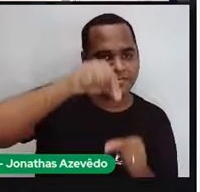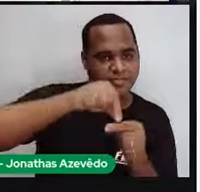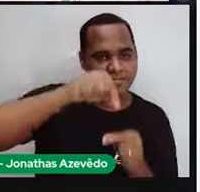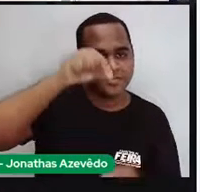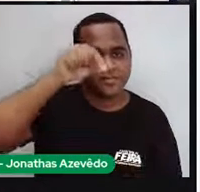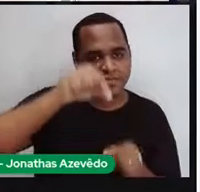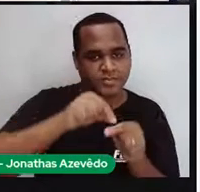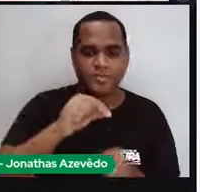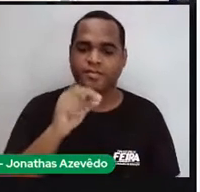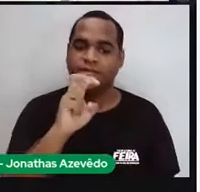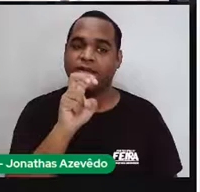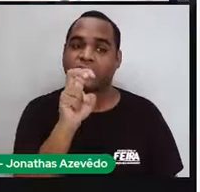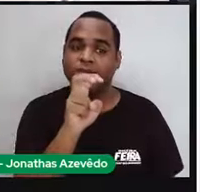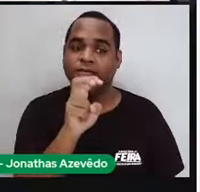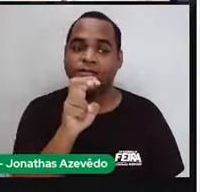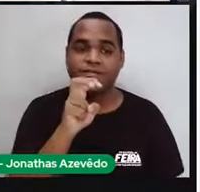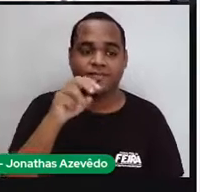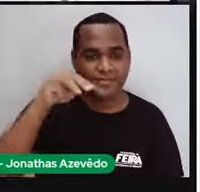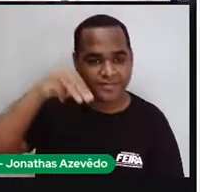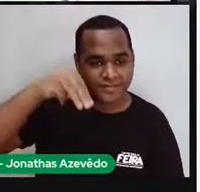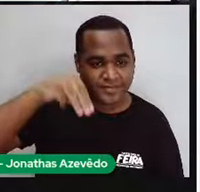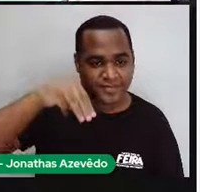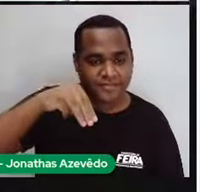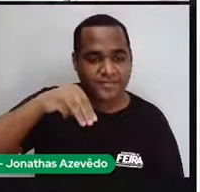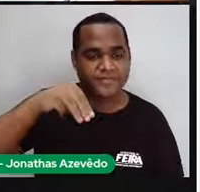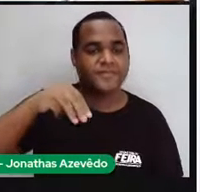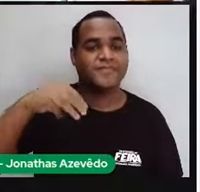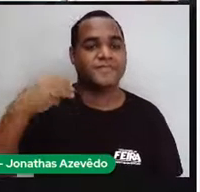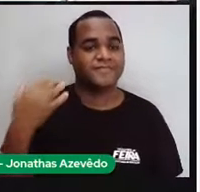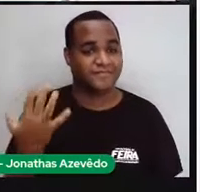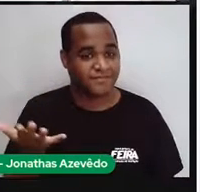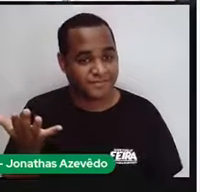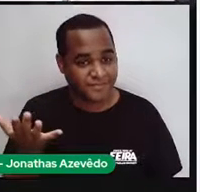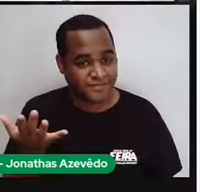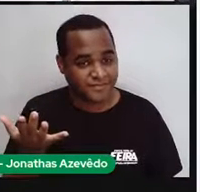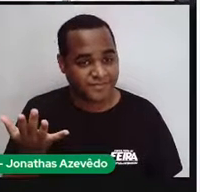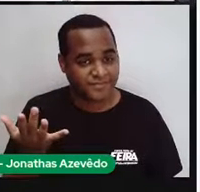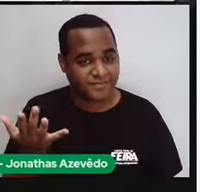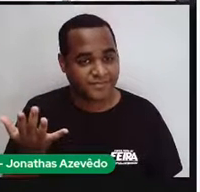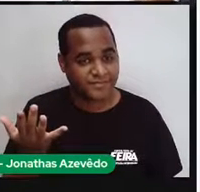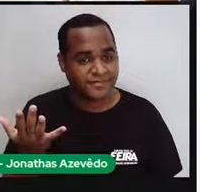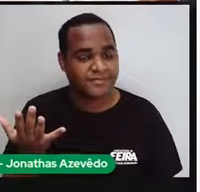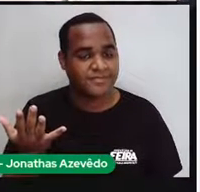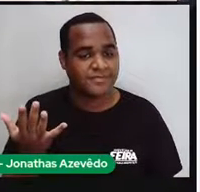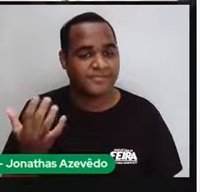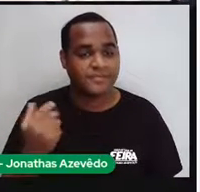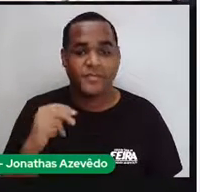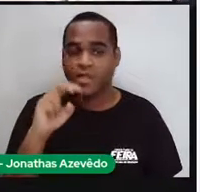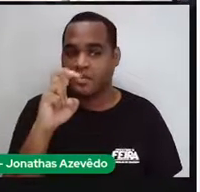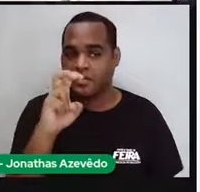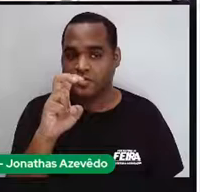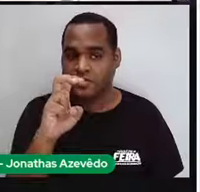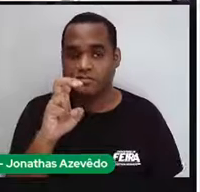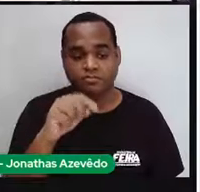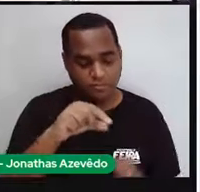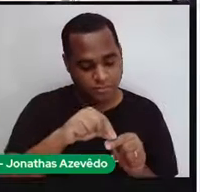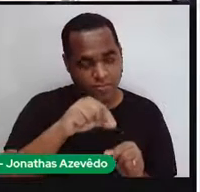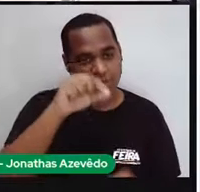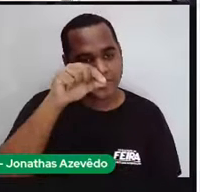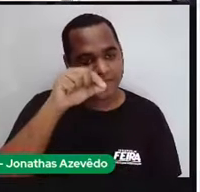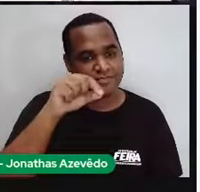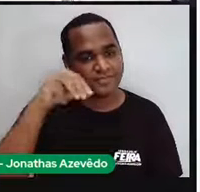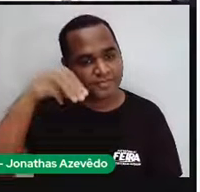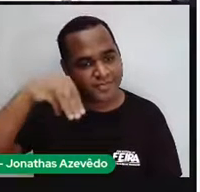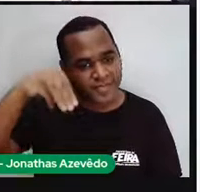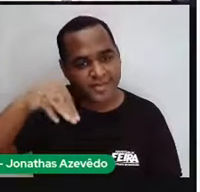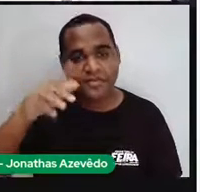mais um metro mais um metro mais um metro mas o metro cinco metros é cinco metros de altura Então